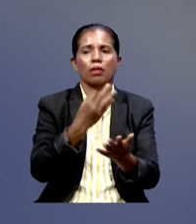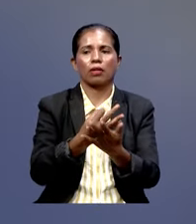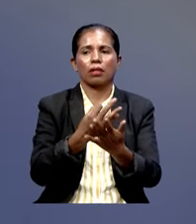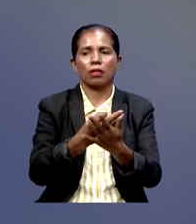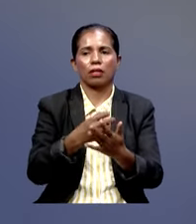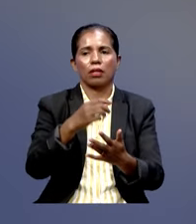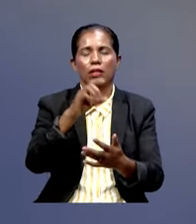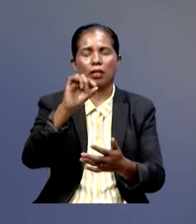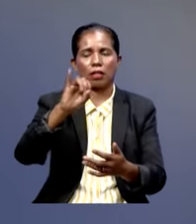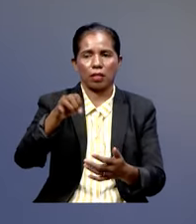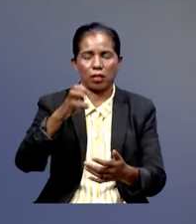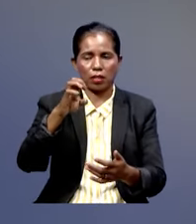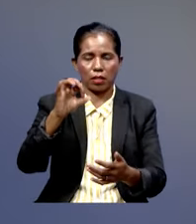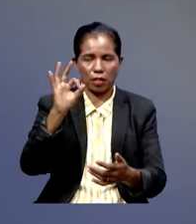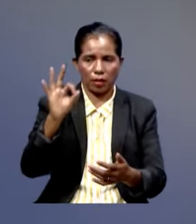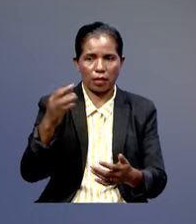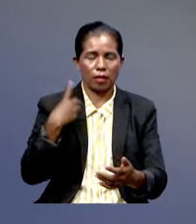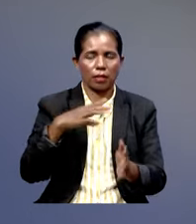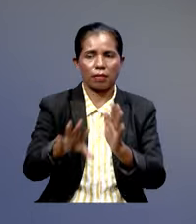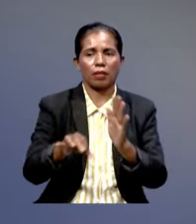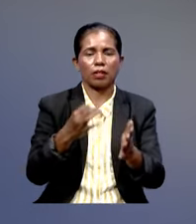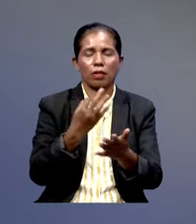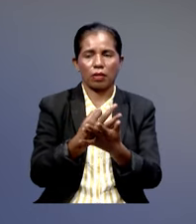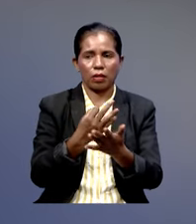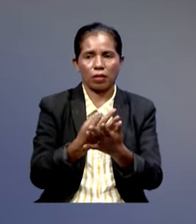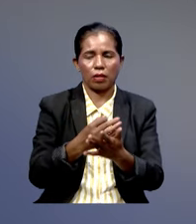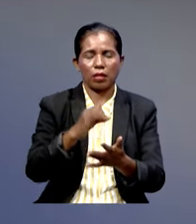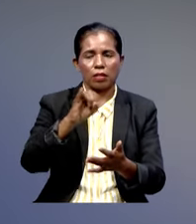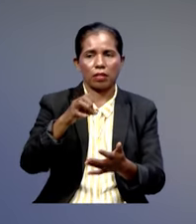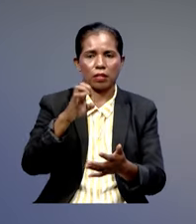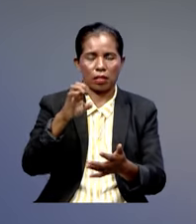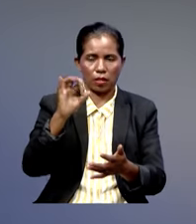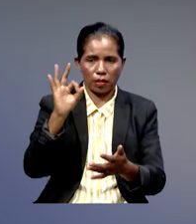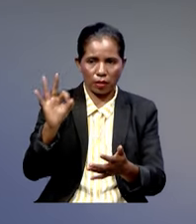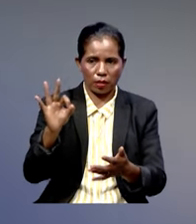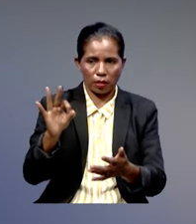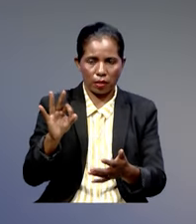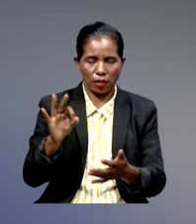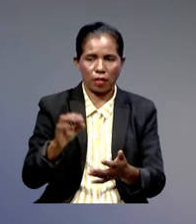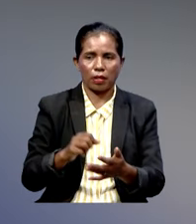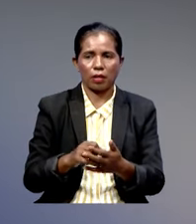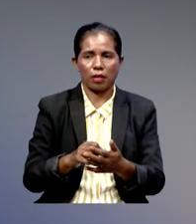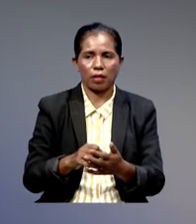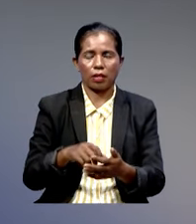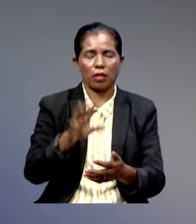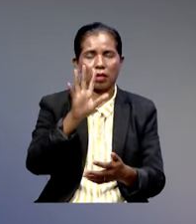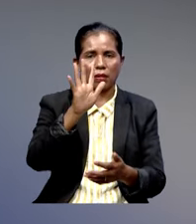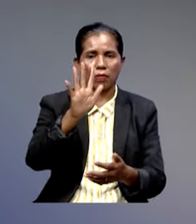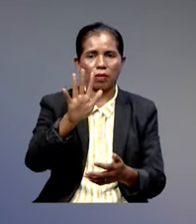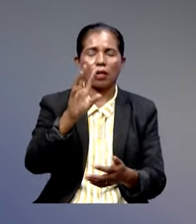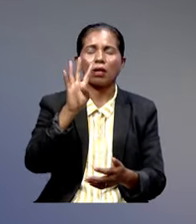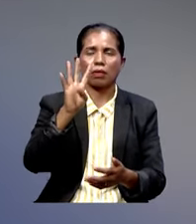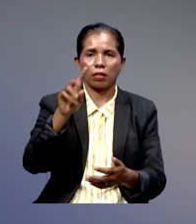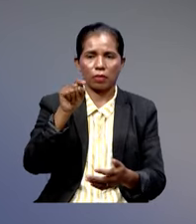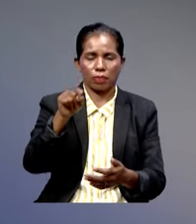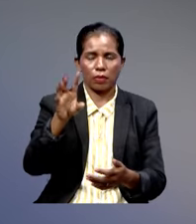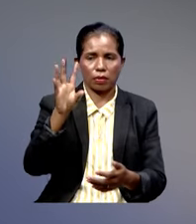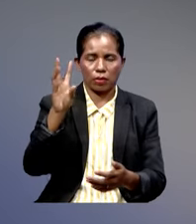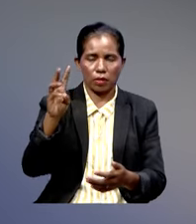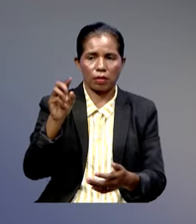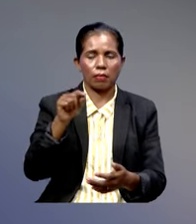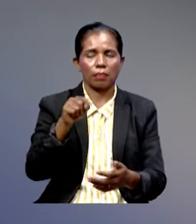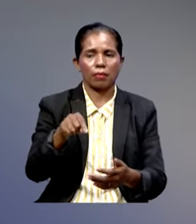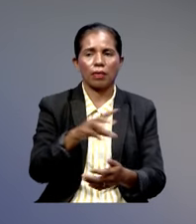Jeff ita mo setang fundo balu si Jeff quase 4.6 milhões de dólares ba